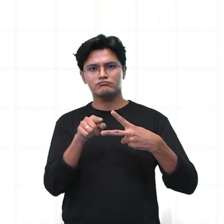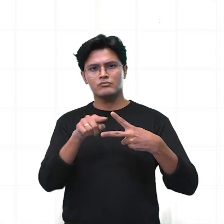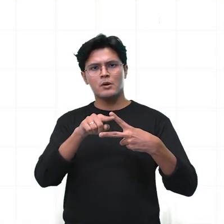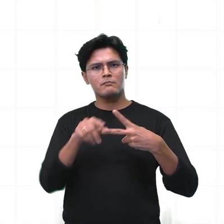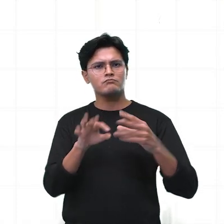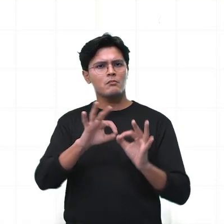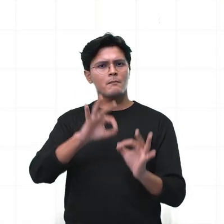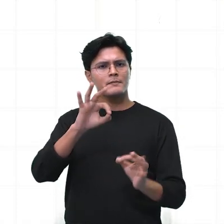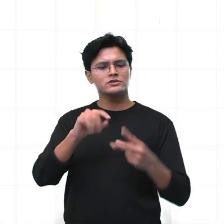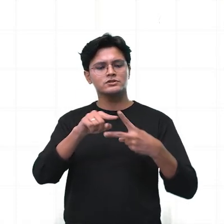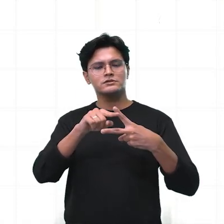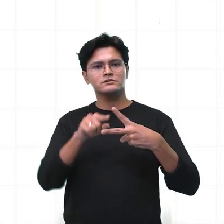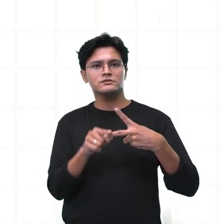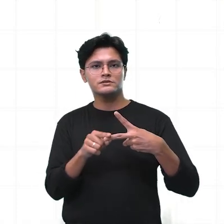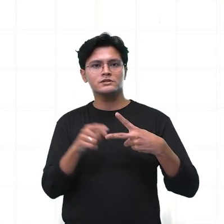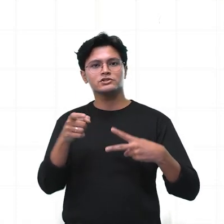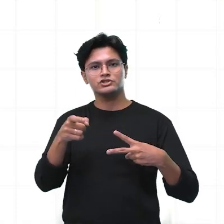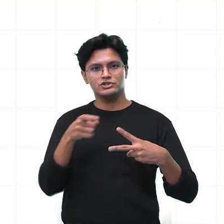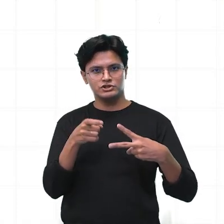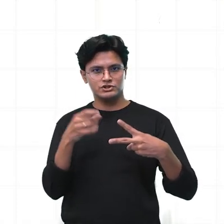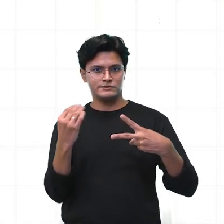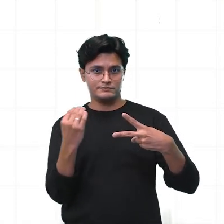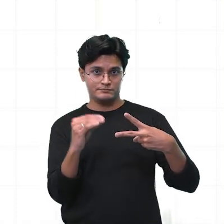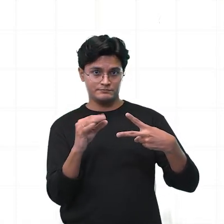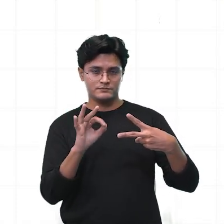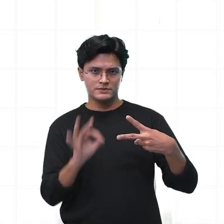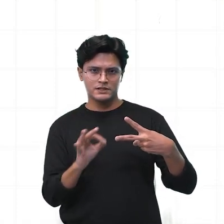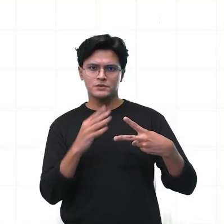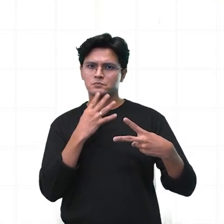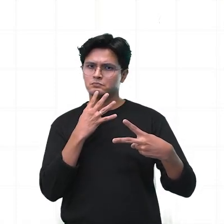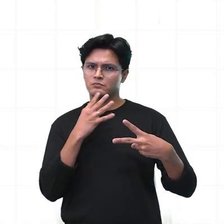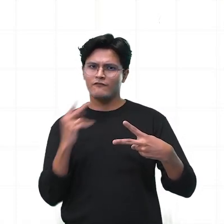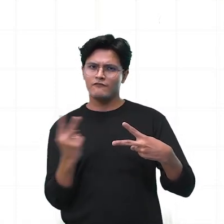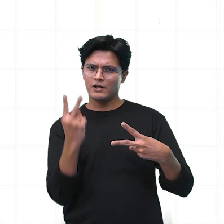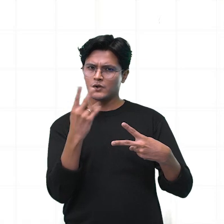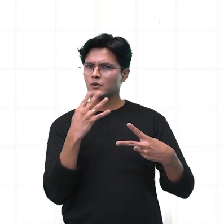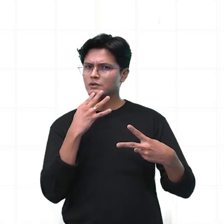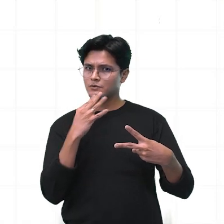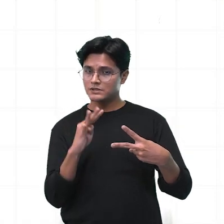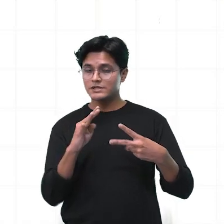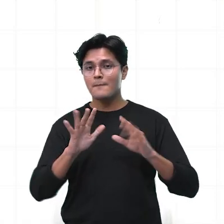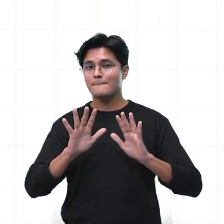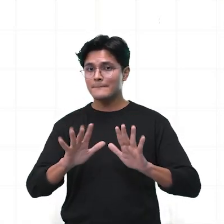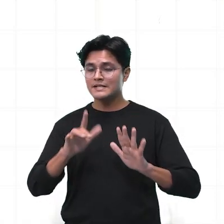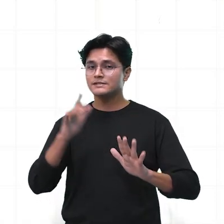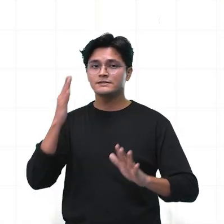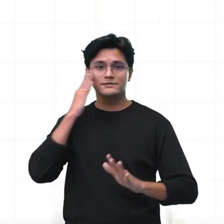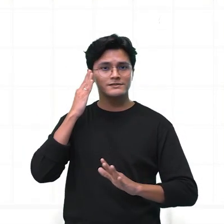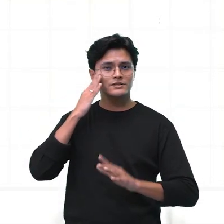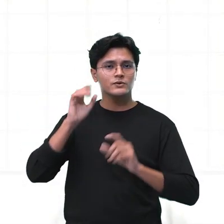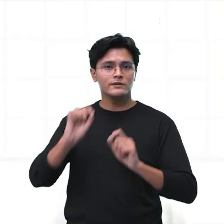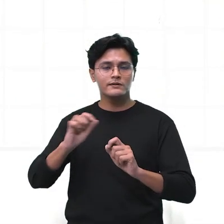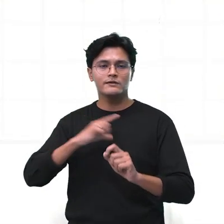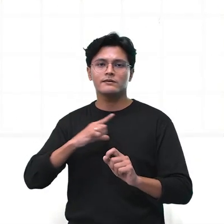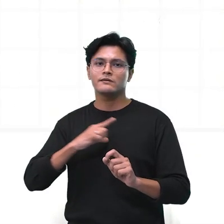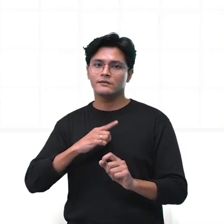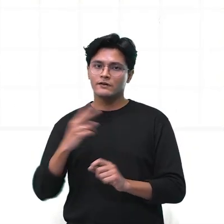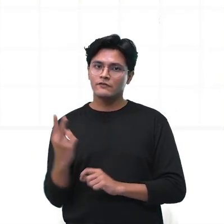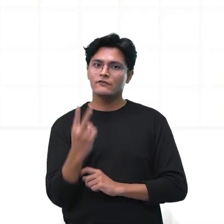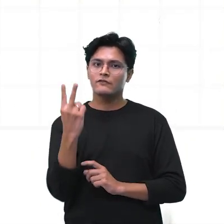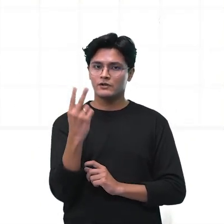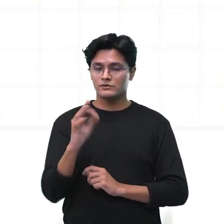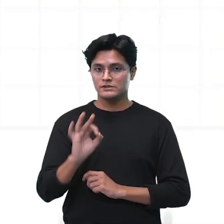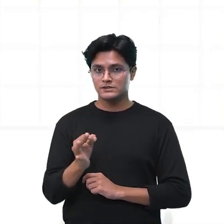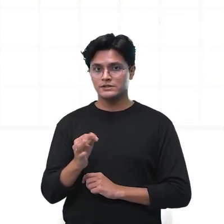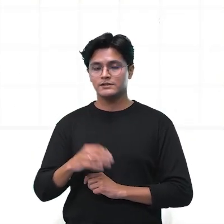x. Eu não conheço qual é essa medida, mas eu sei que ela tem um valor. Então, por exemplo, eu tenho